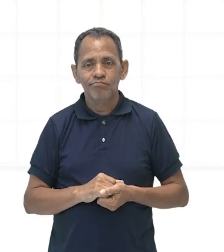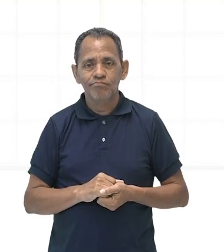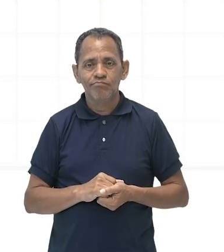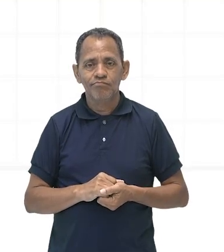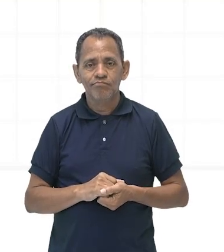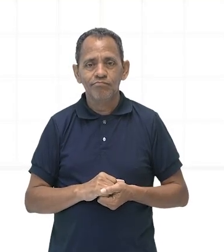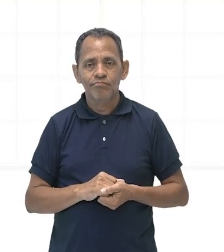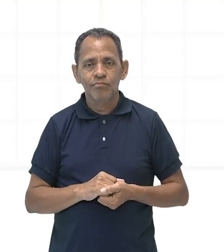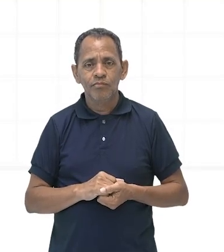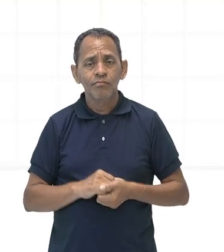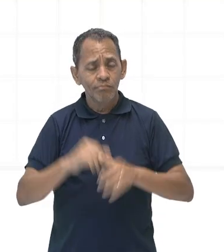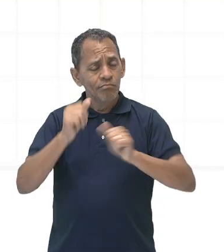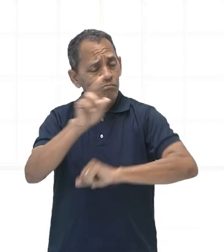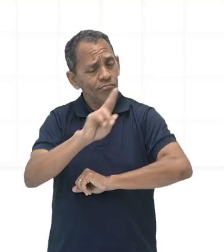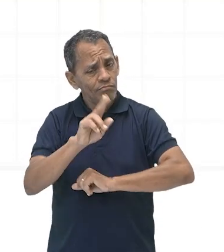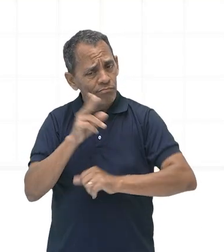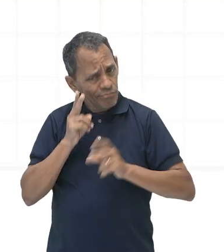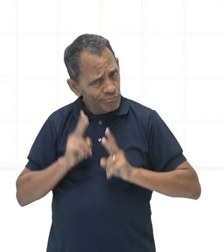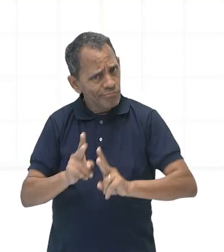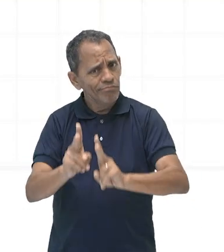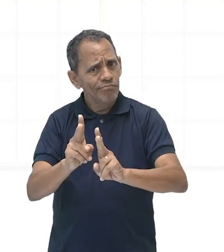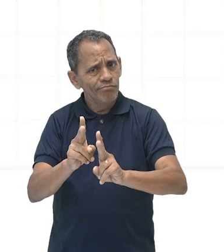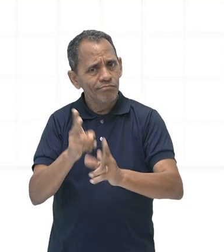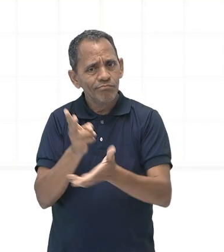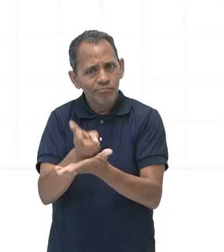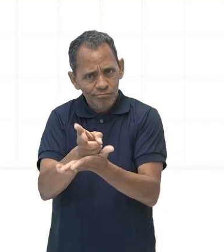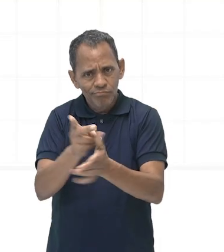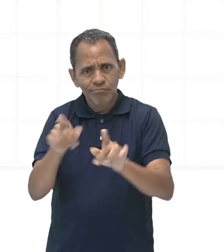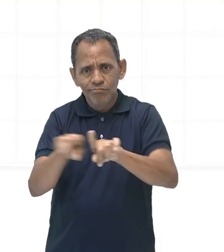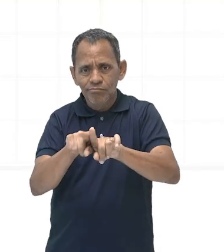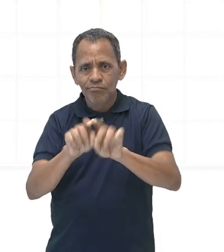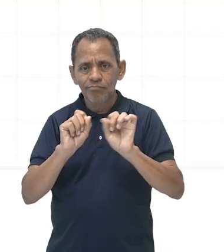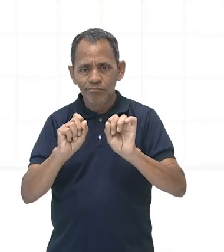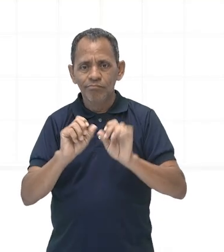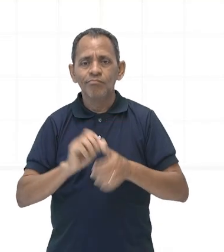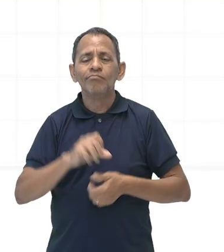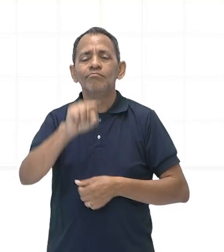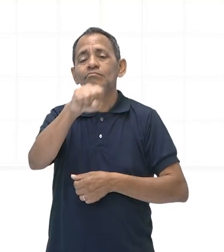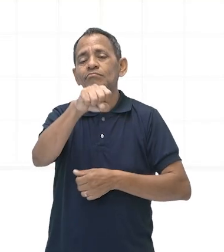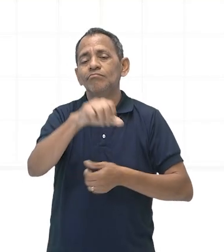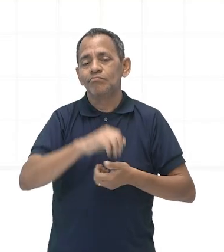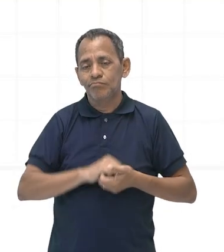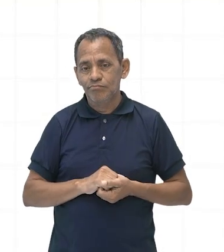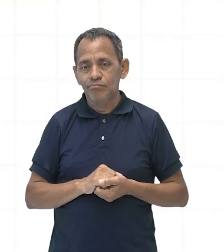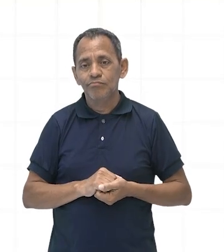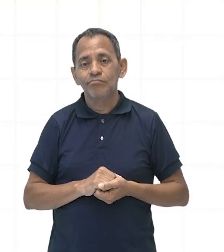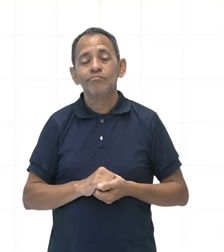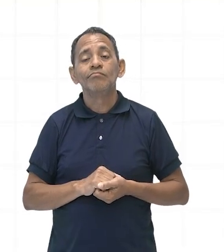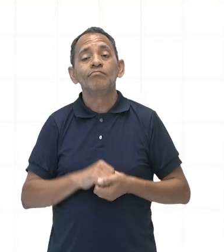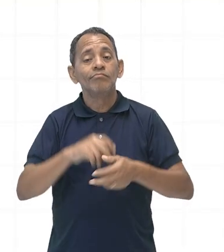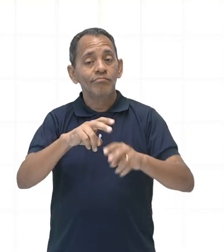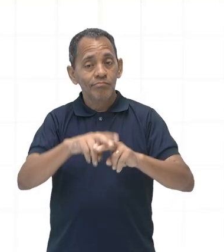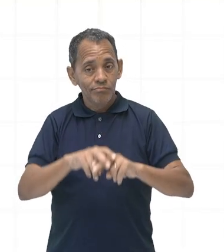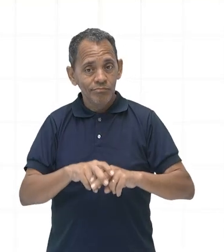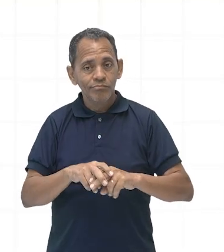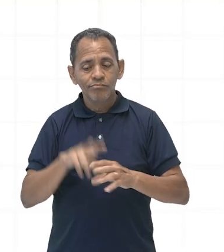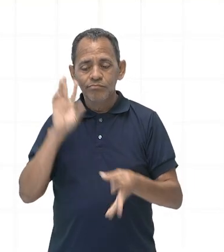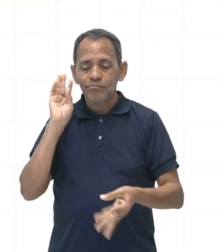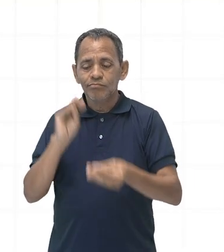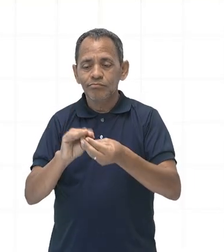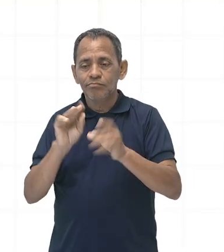Professor, eu posso usar isso sempre? Posso. Pode usar sempre. Então, portanto, né? Vamos concluir